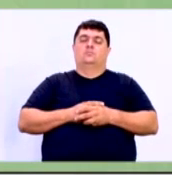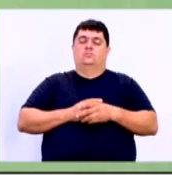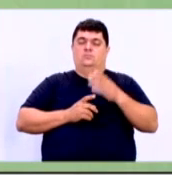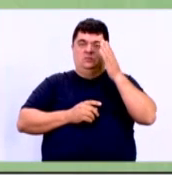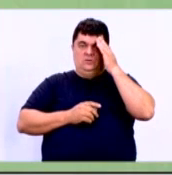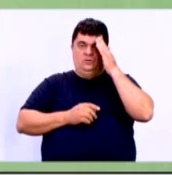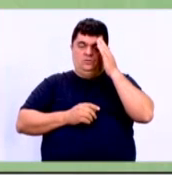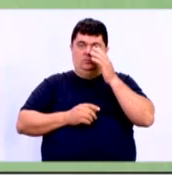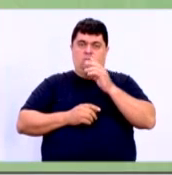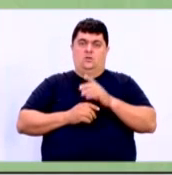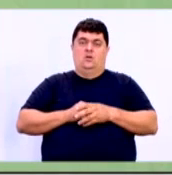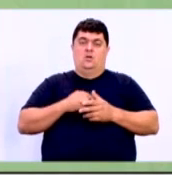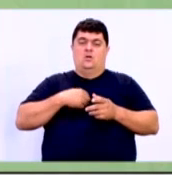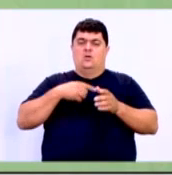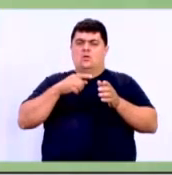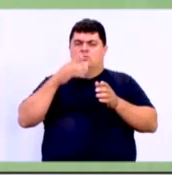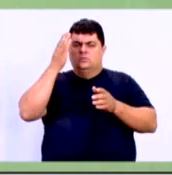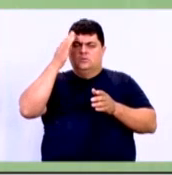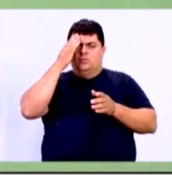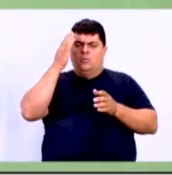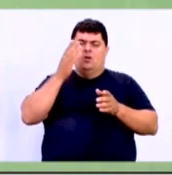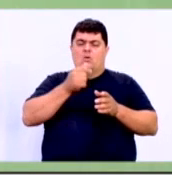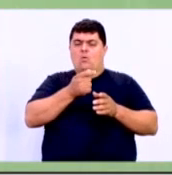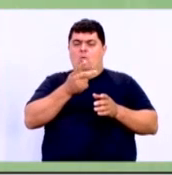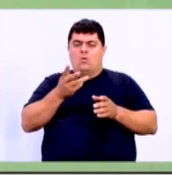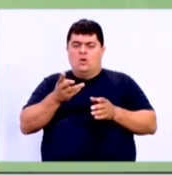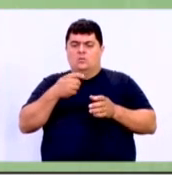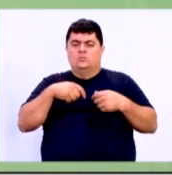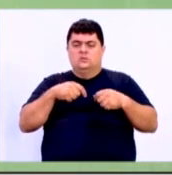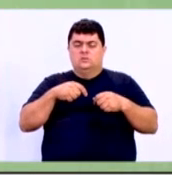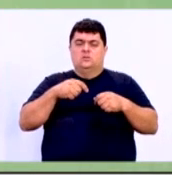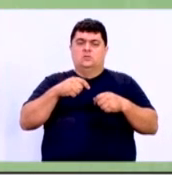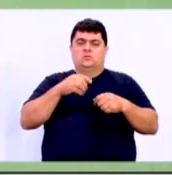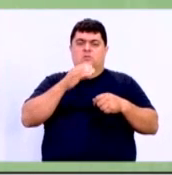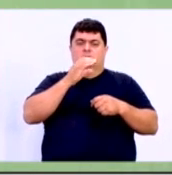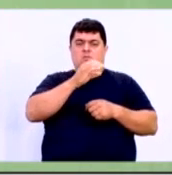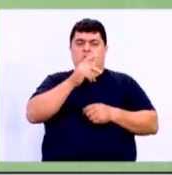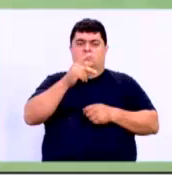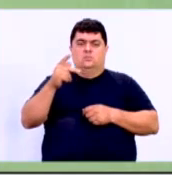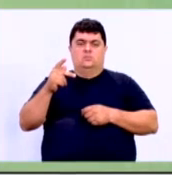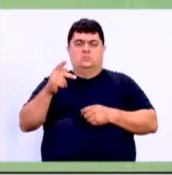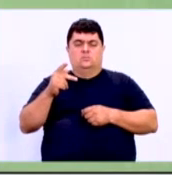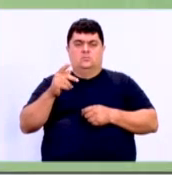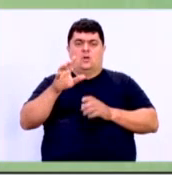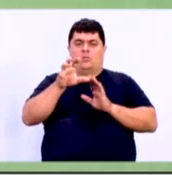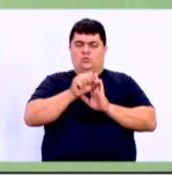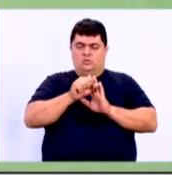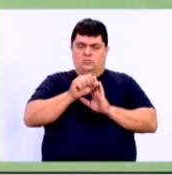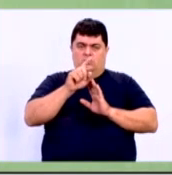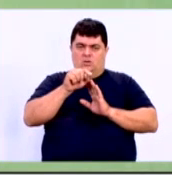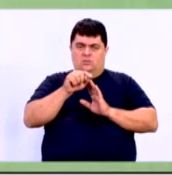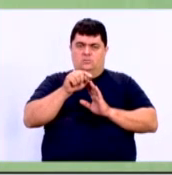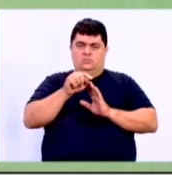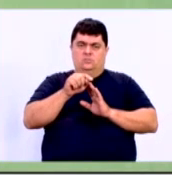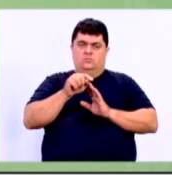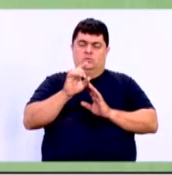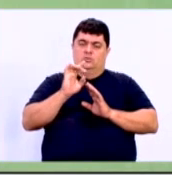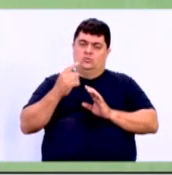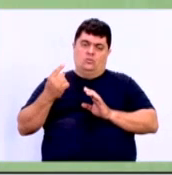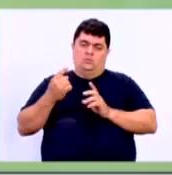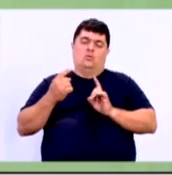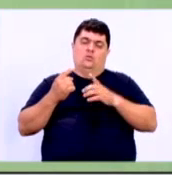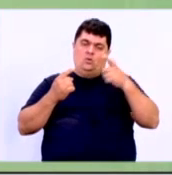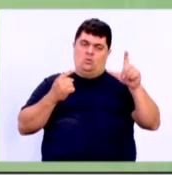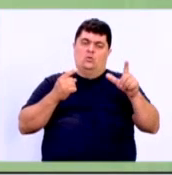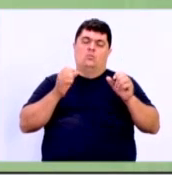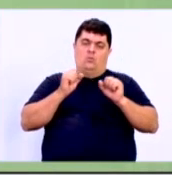Entendi. Então quer dizer que para mim verificar o custo de produção do período, eu tenho que utilizar o método custo por absorção. Sim, não só ele, existe outro,